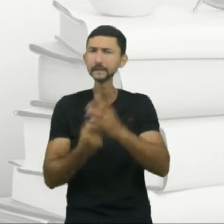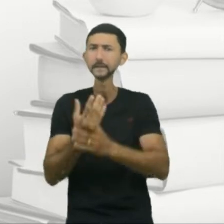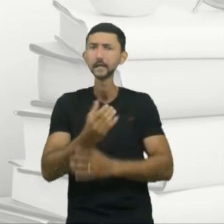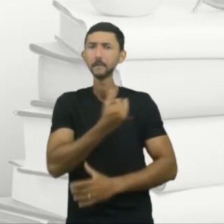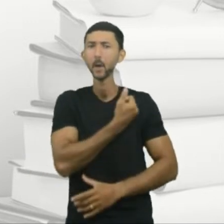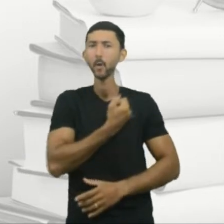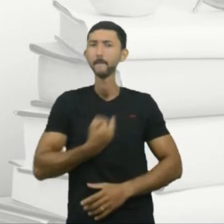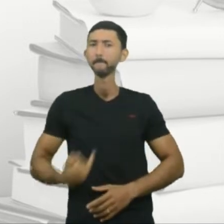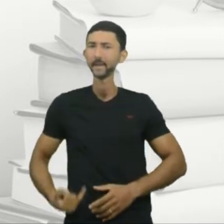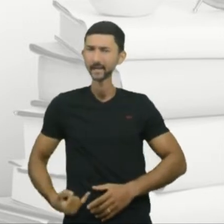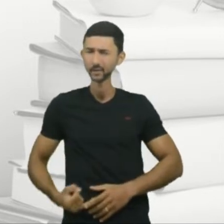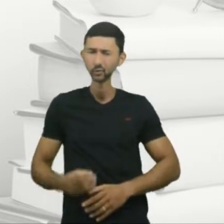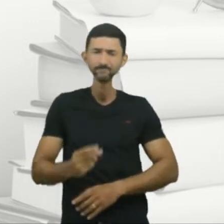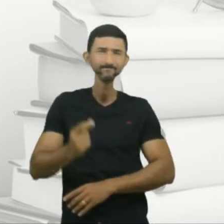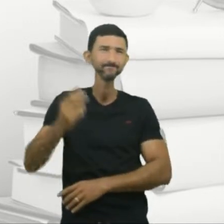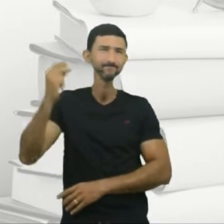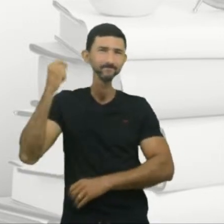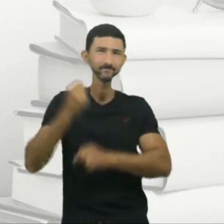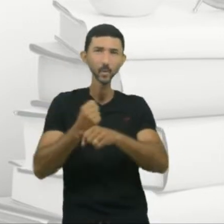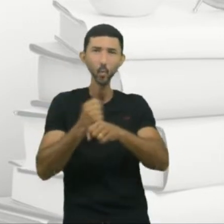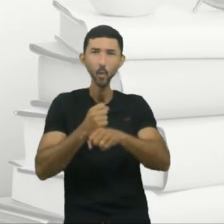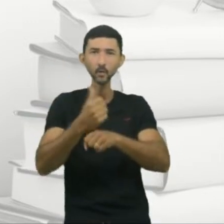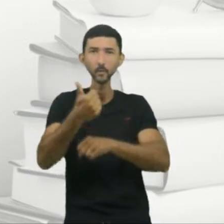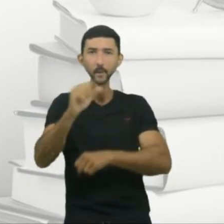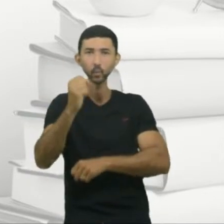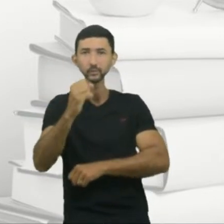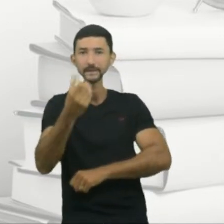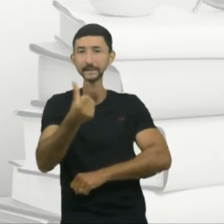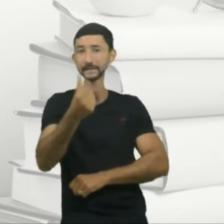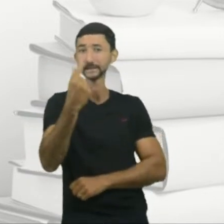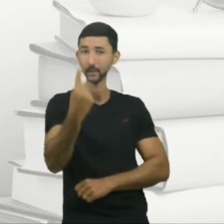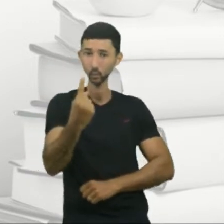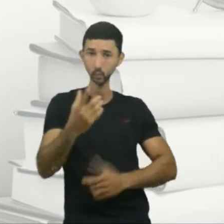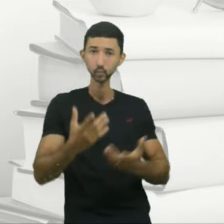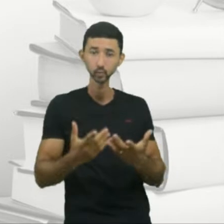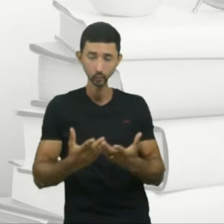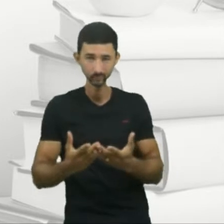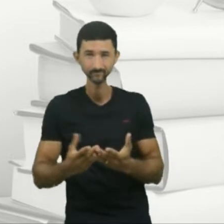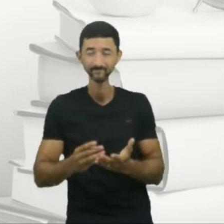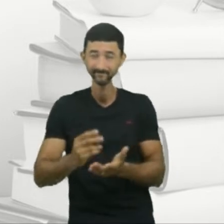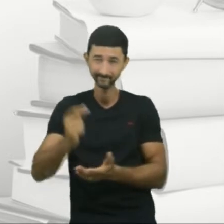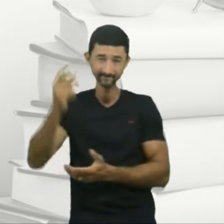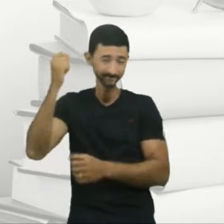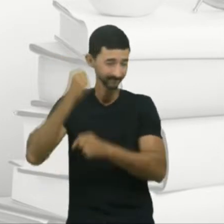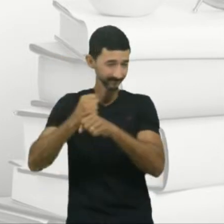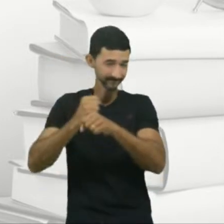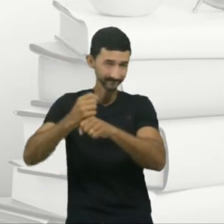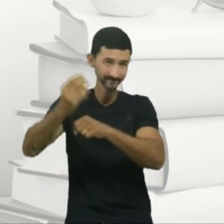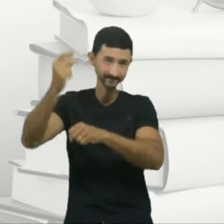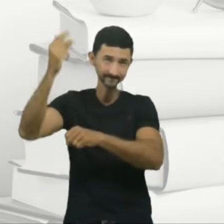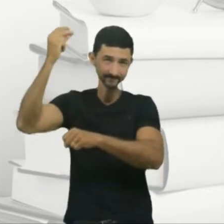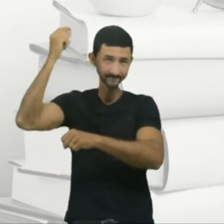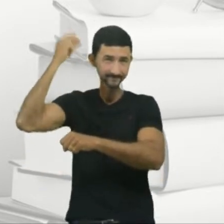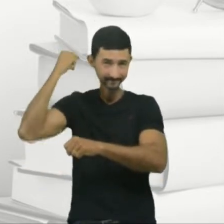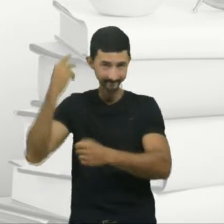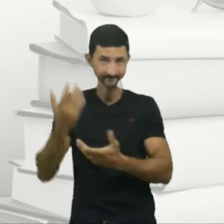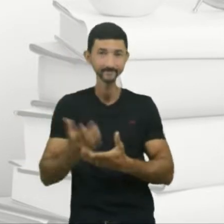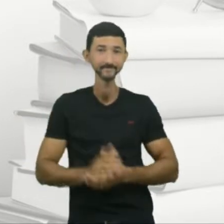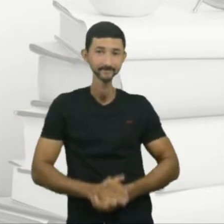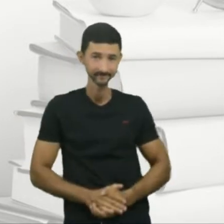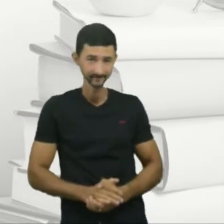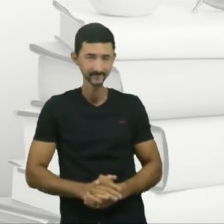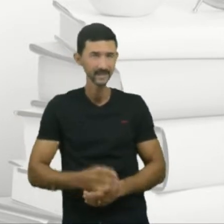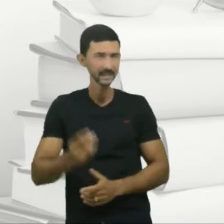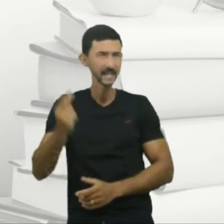pelo imperador Dom Pedro II em 1861. É isso mesmo.